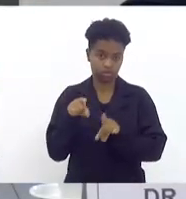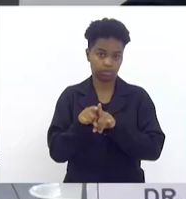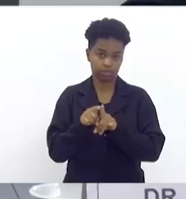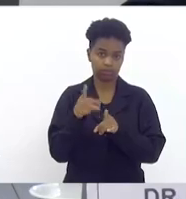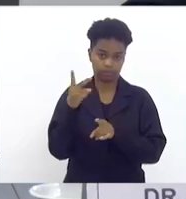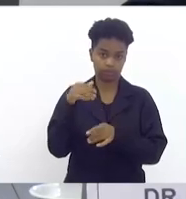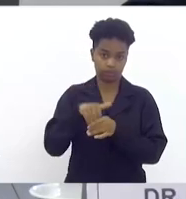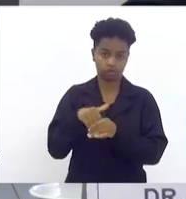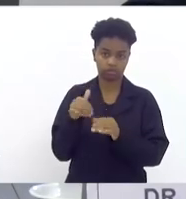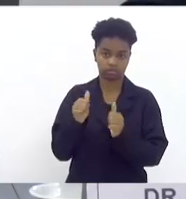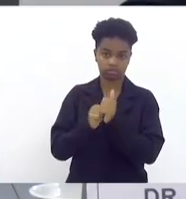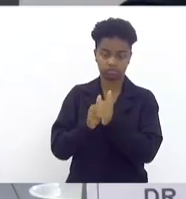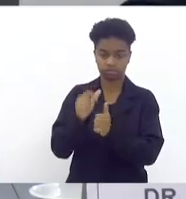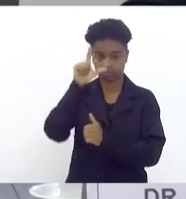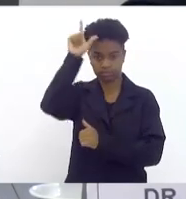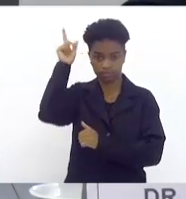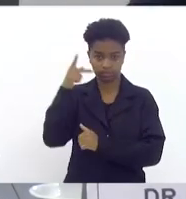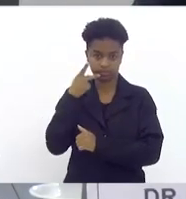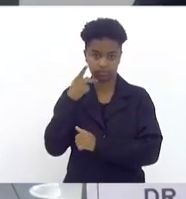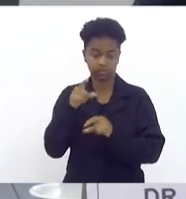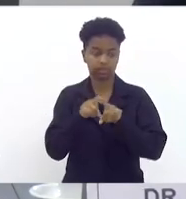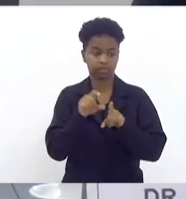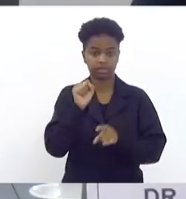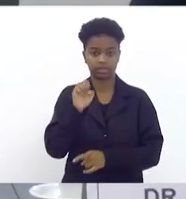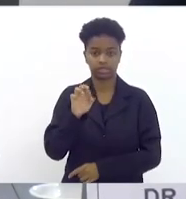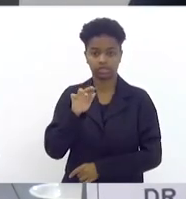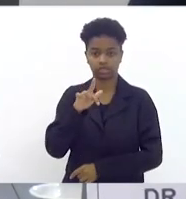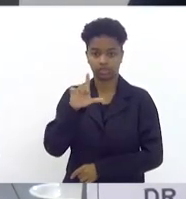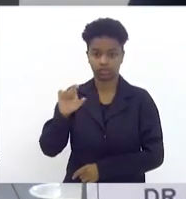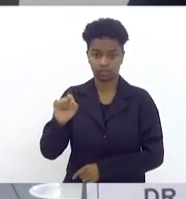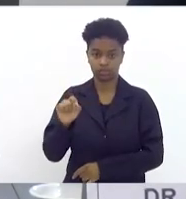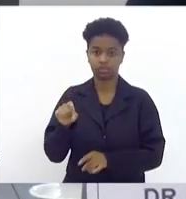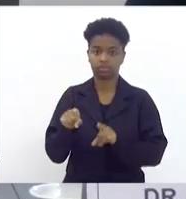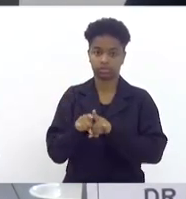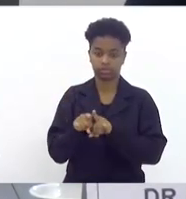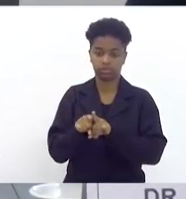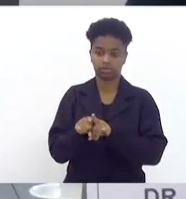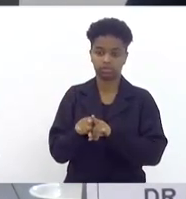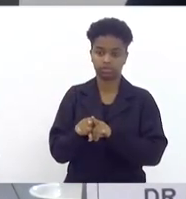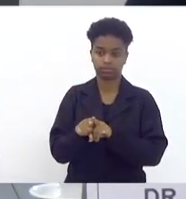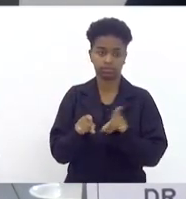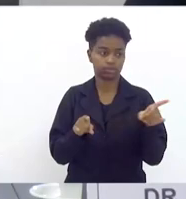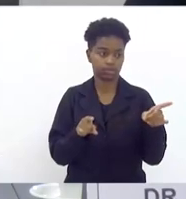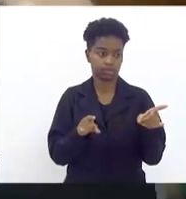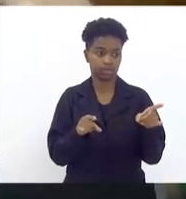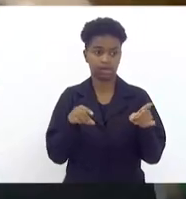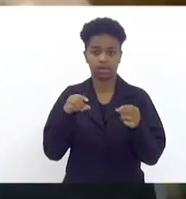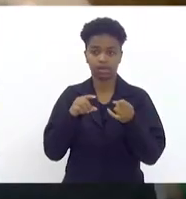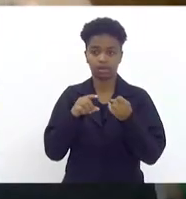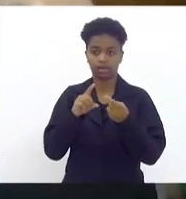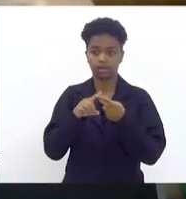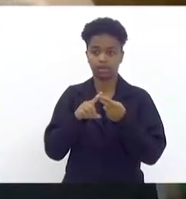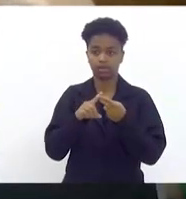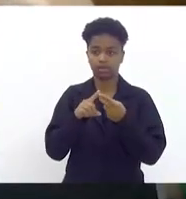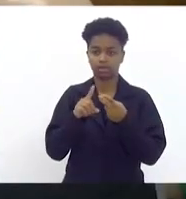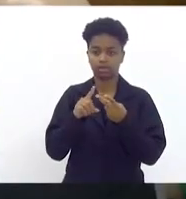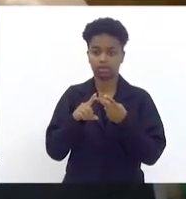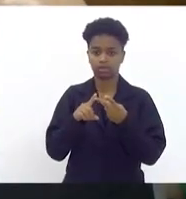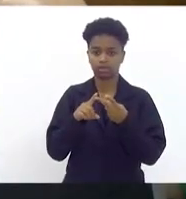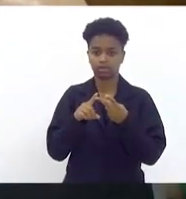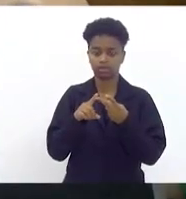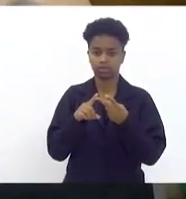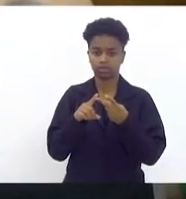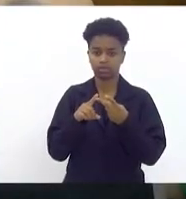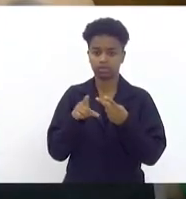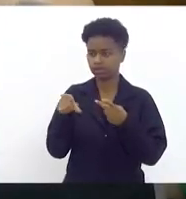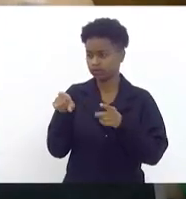Dois, deputado pela divergência. Pela divergência. Eu não estou votando nesse momento. Né? É o Mink e o Luiz Paulo que estão. Como...